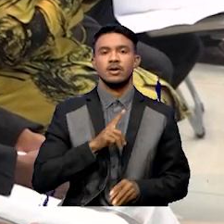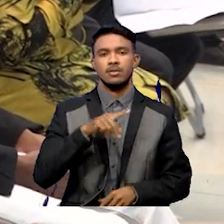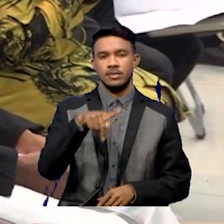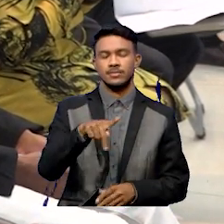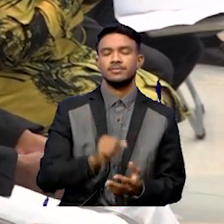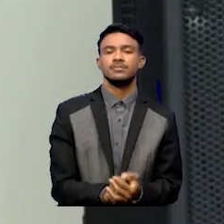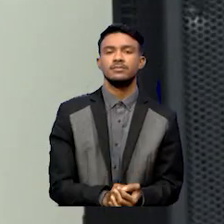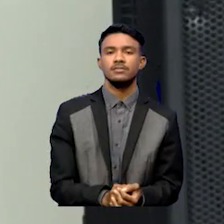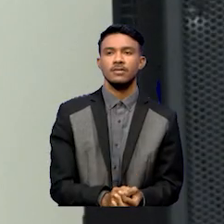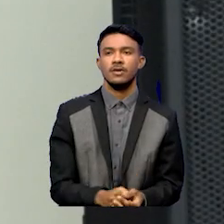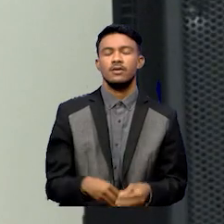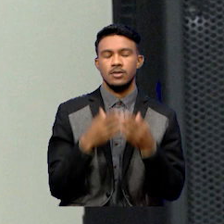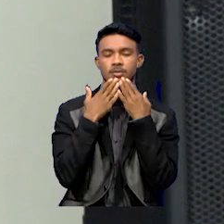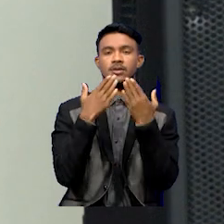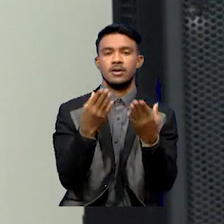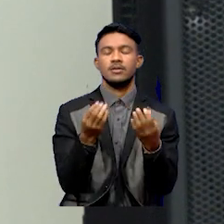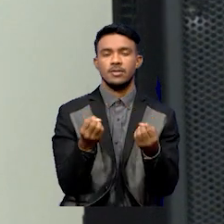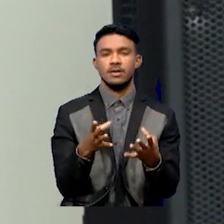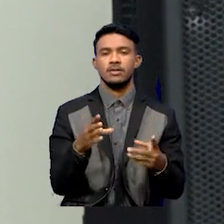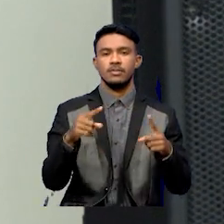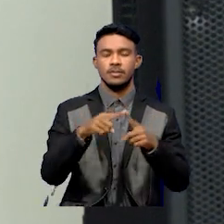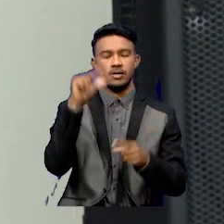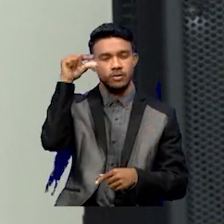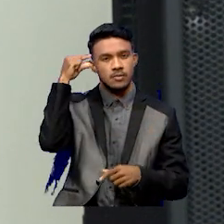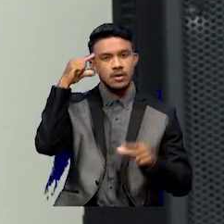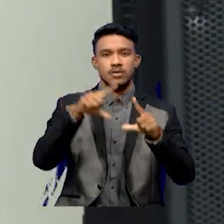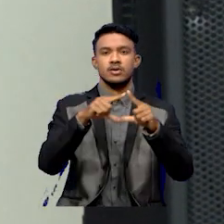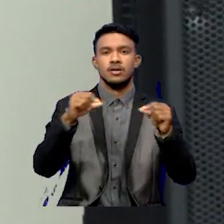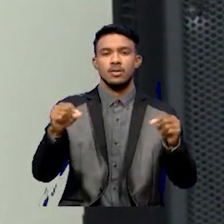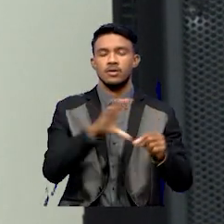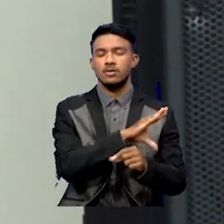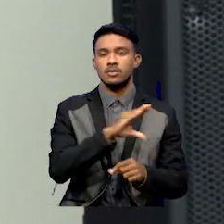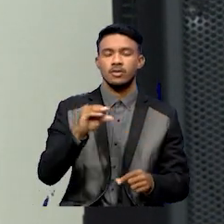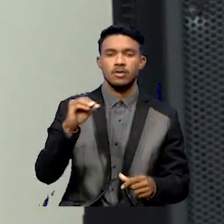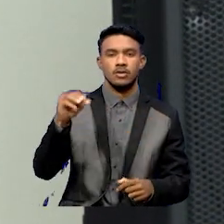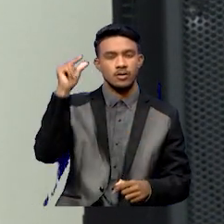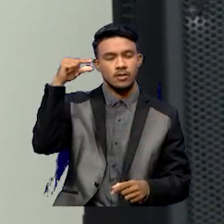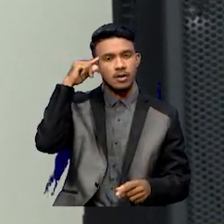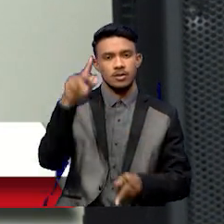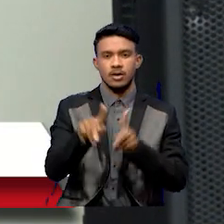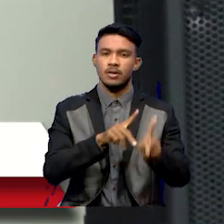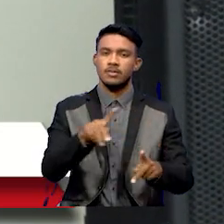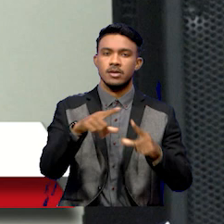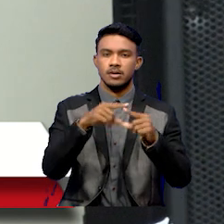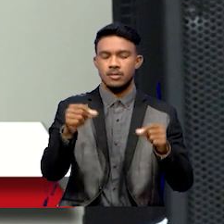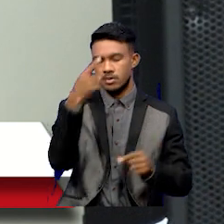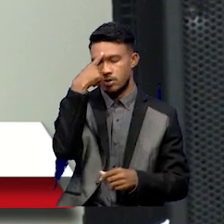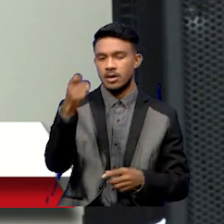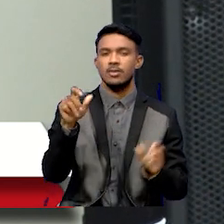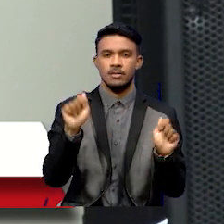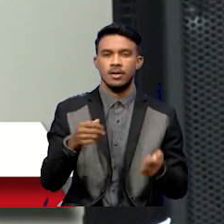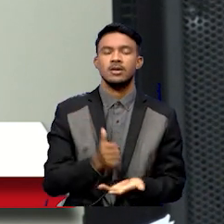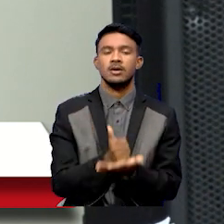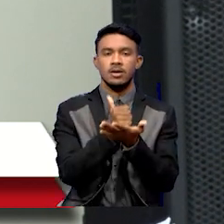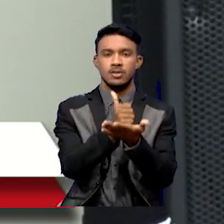Apreciação, muito obrigado, vai. Para o governo do Japão, governo do povo do Japão, também ajuda a